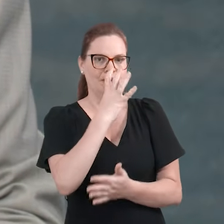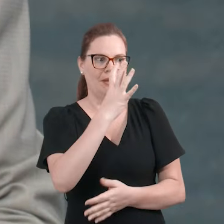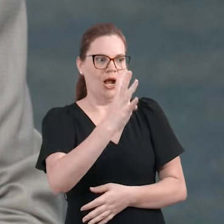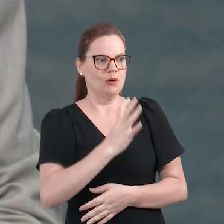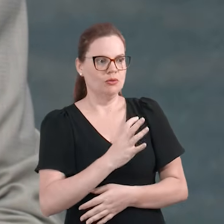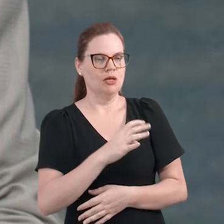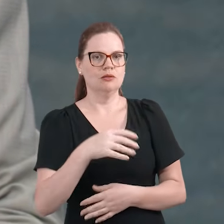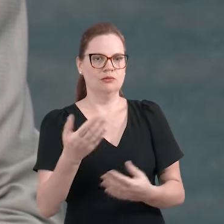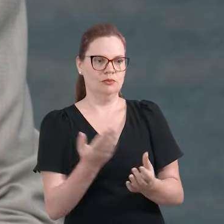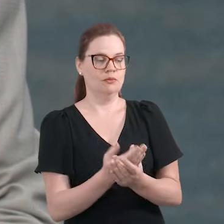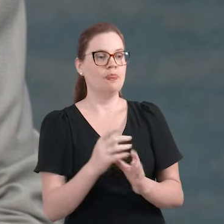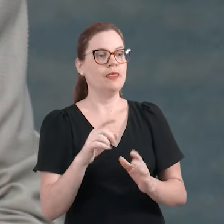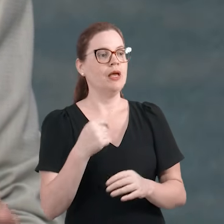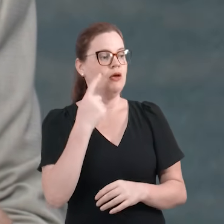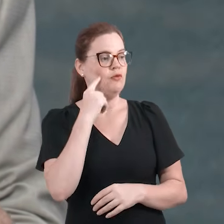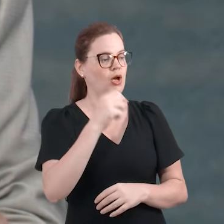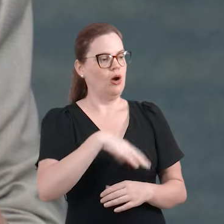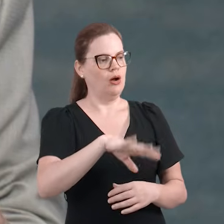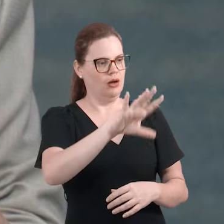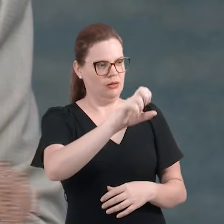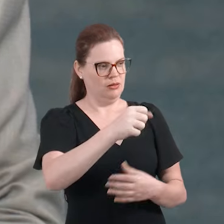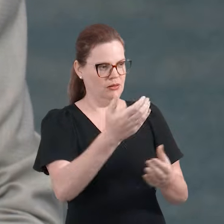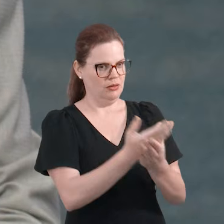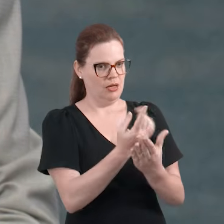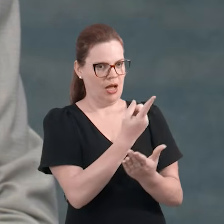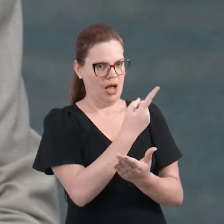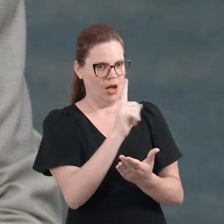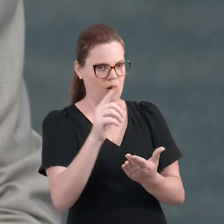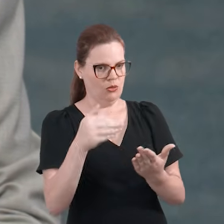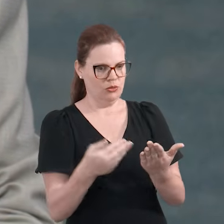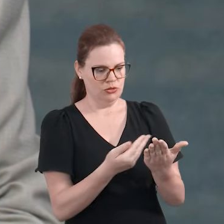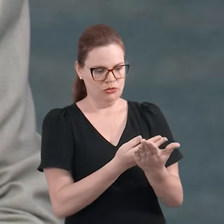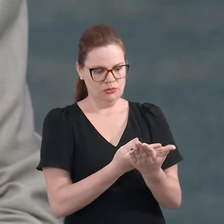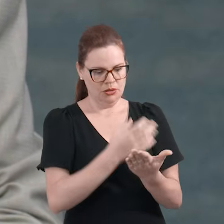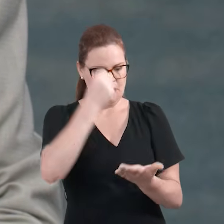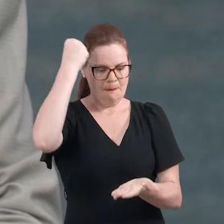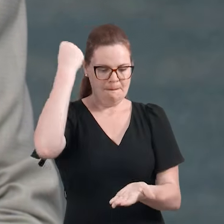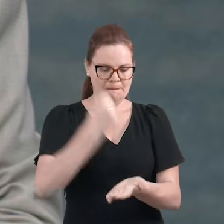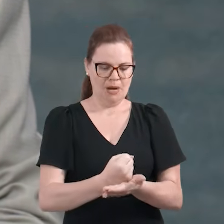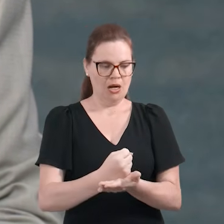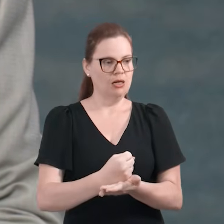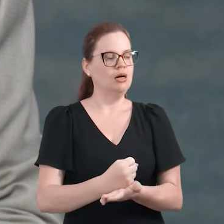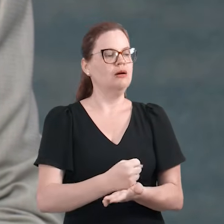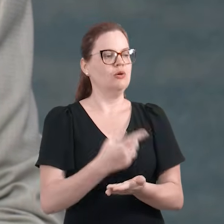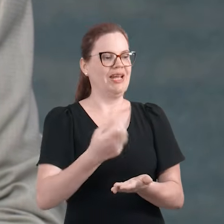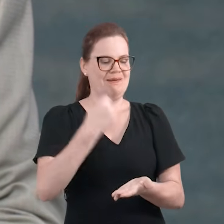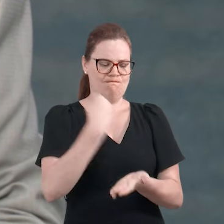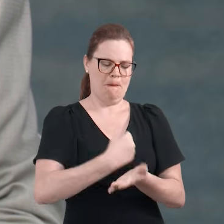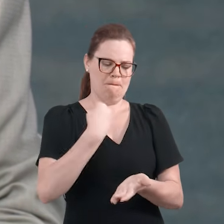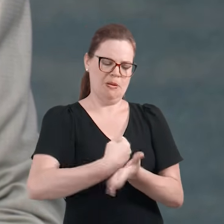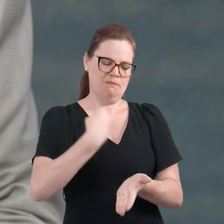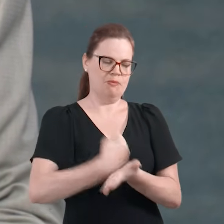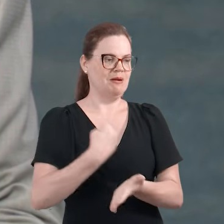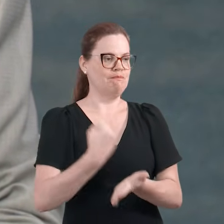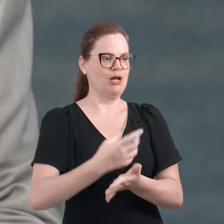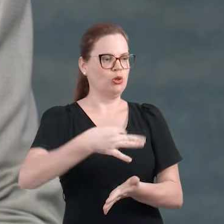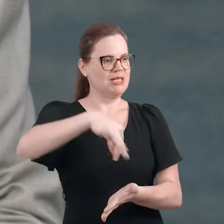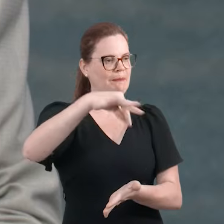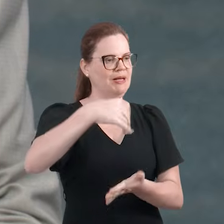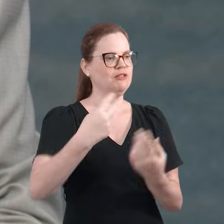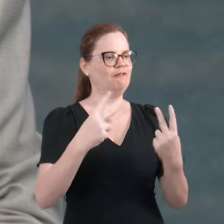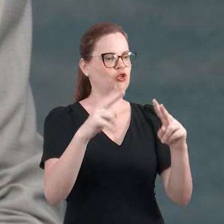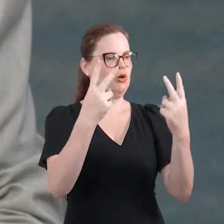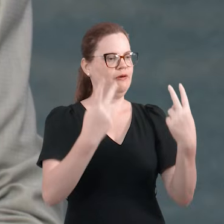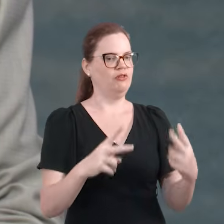acontecendo. E ela disse: o anjo, ele vinha do processo da última página até a primeira e carimbava a vitória. Amém. E de maneira impressionante, todo